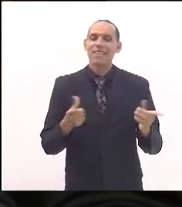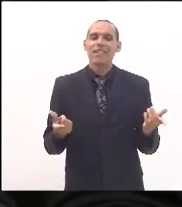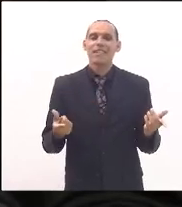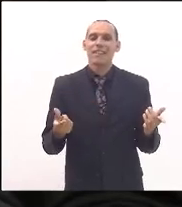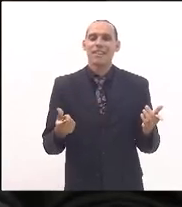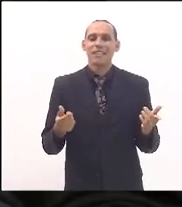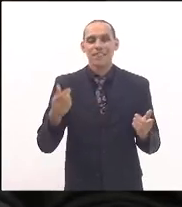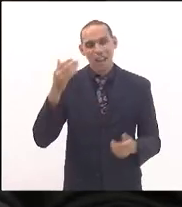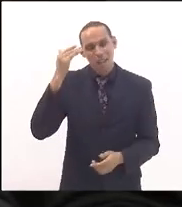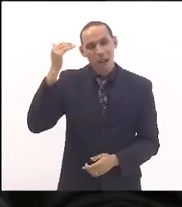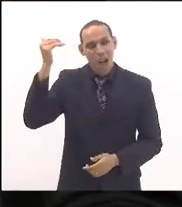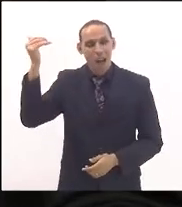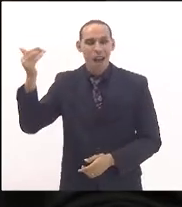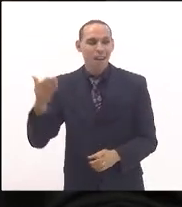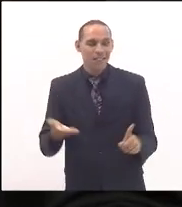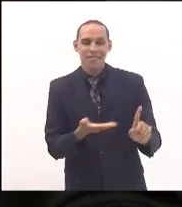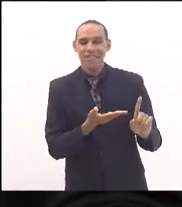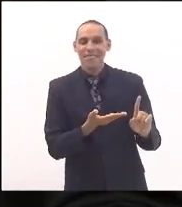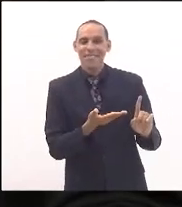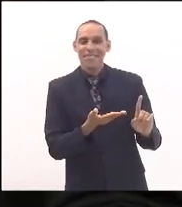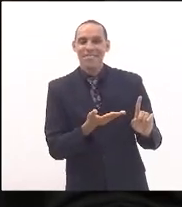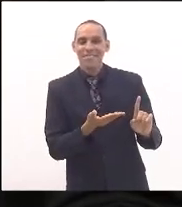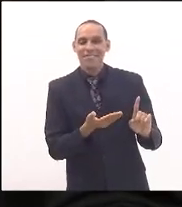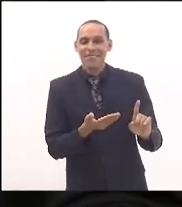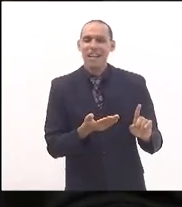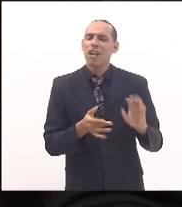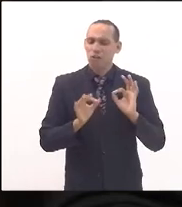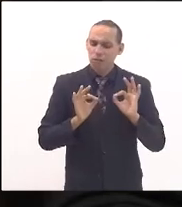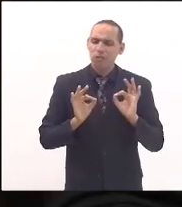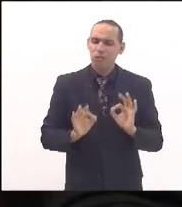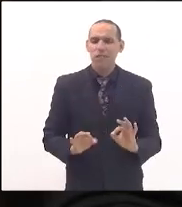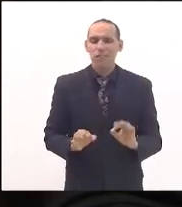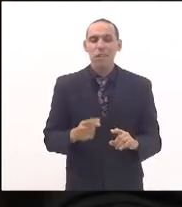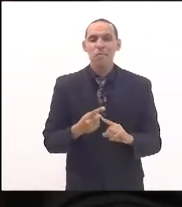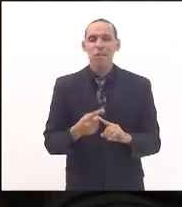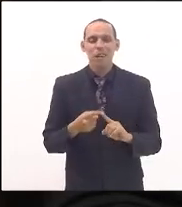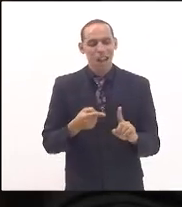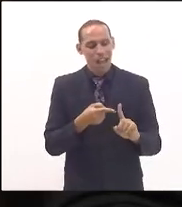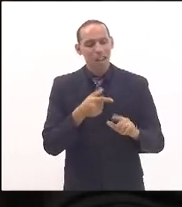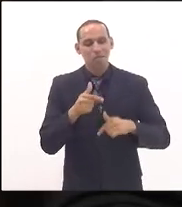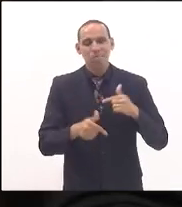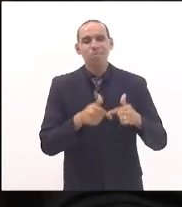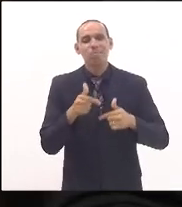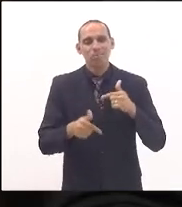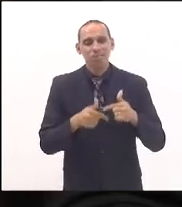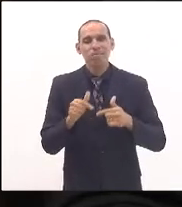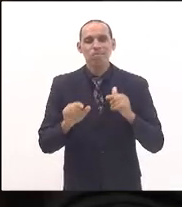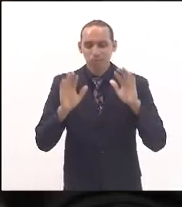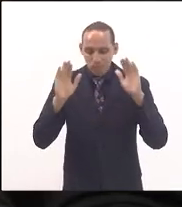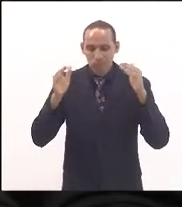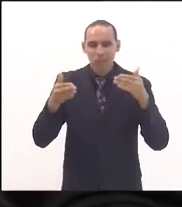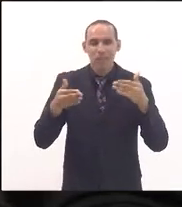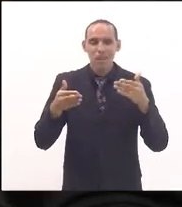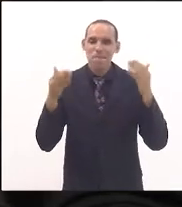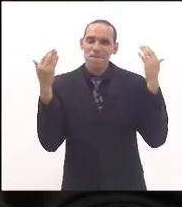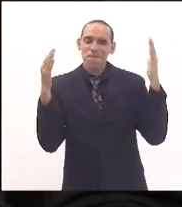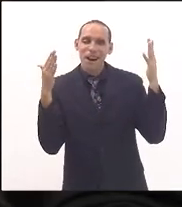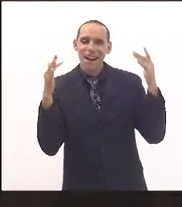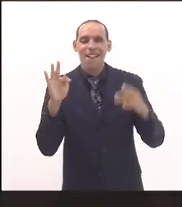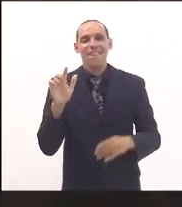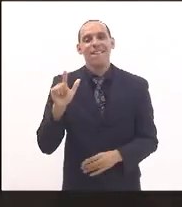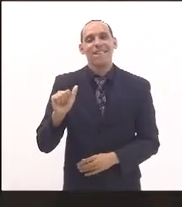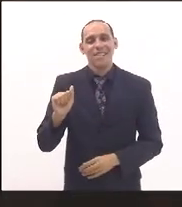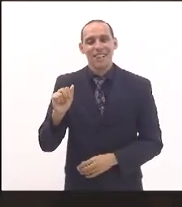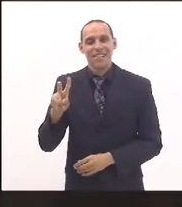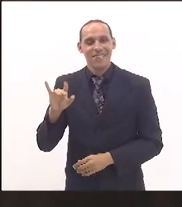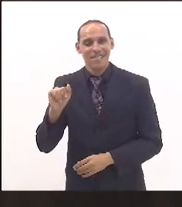imensa popularidade EA popularidade é justa função do seu trabalho da sua dedicação Parabéns